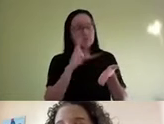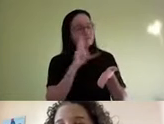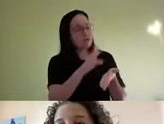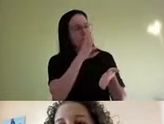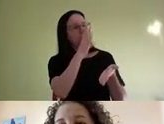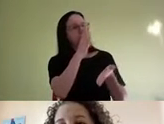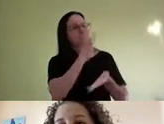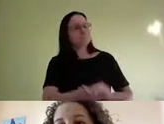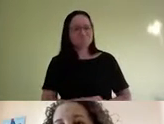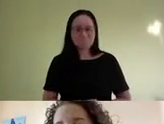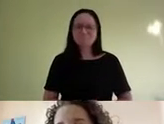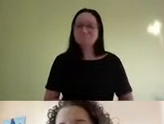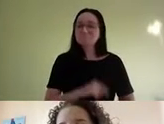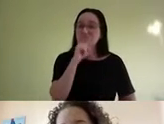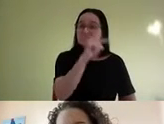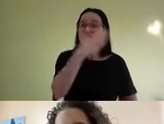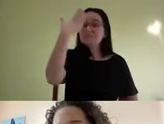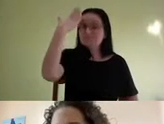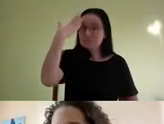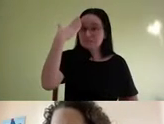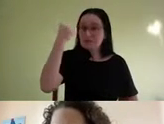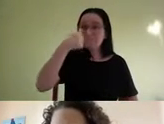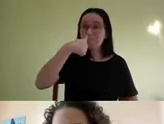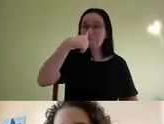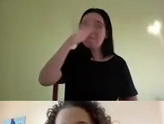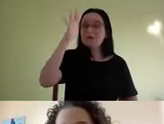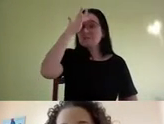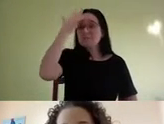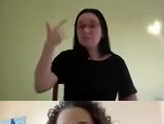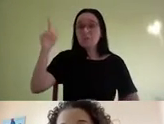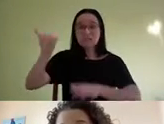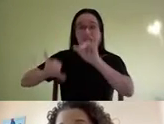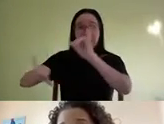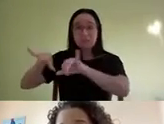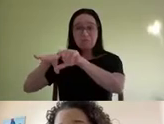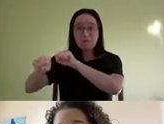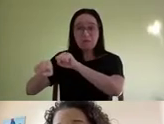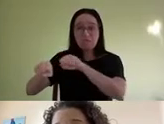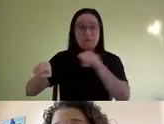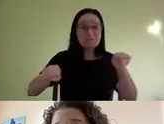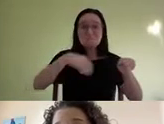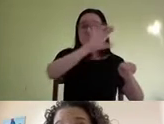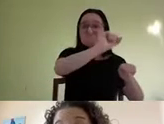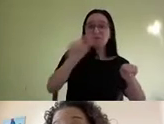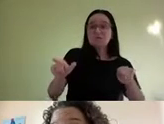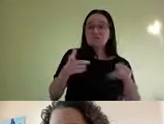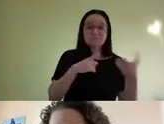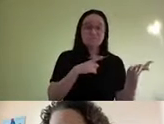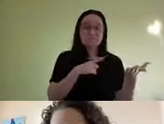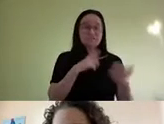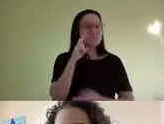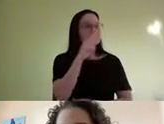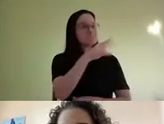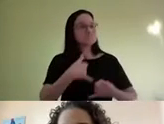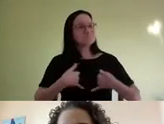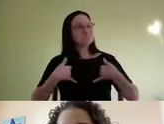conhecimento do que às vezes as pessoas que trabalhavam com química. Então, eu via naquilo um orgulho